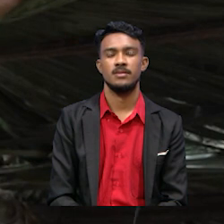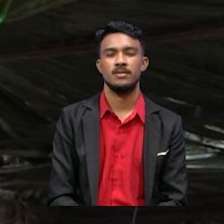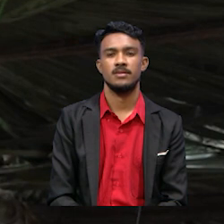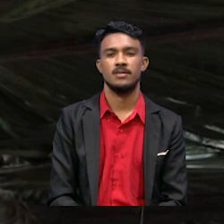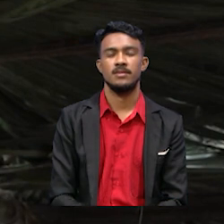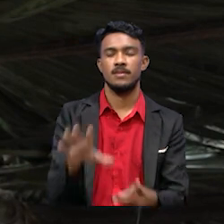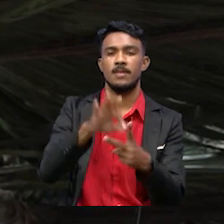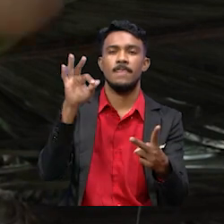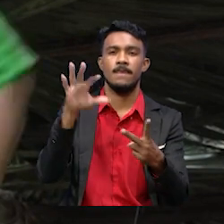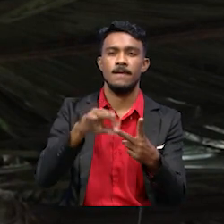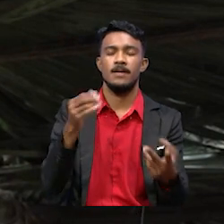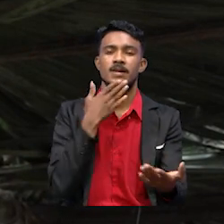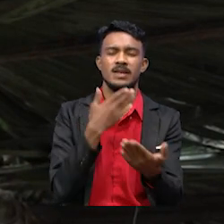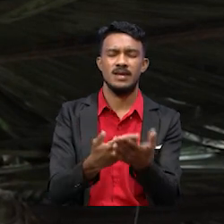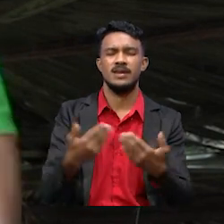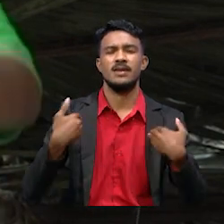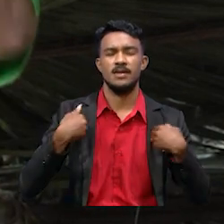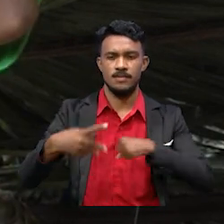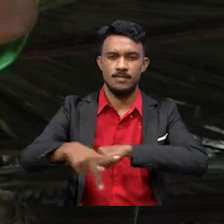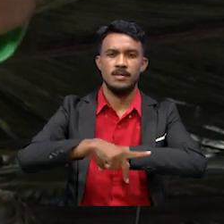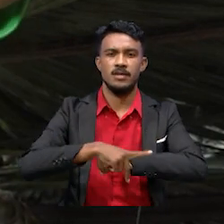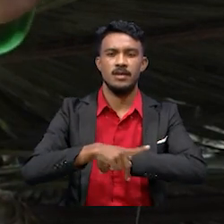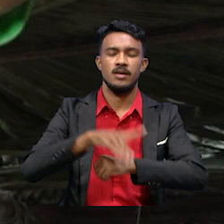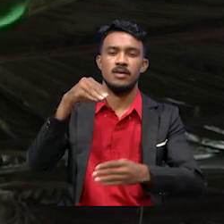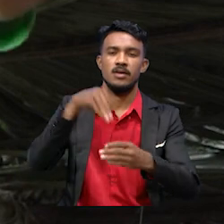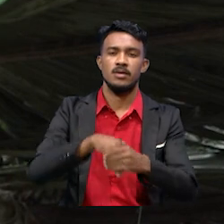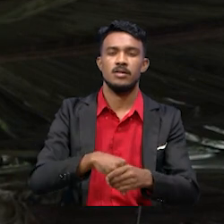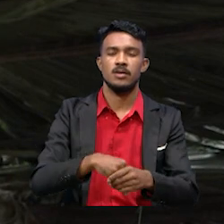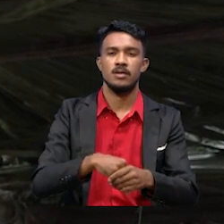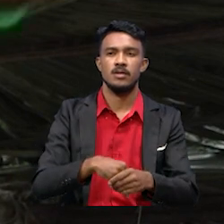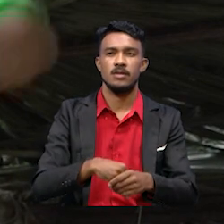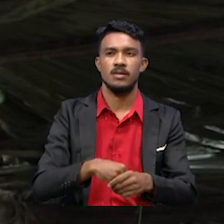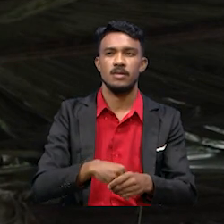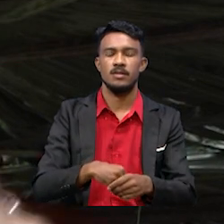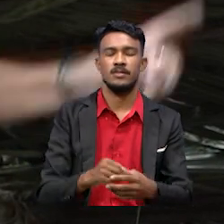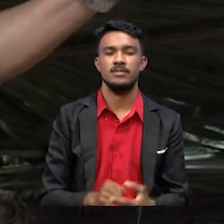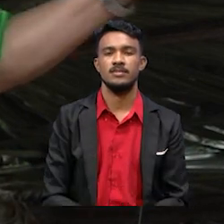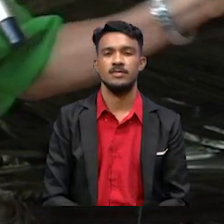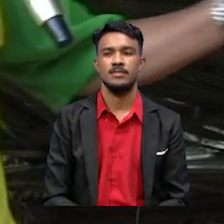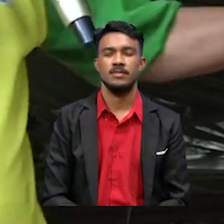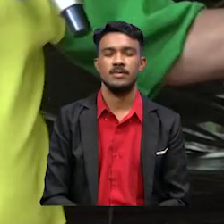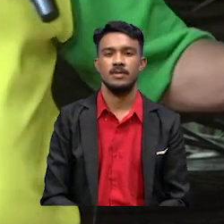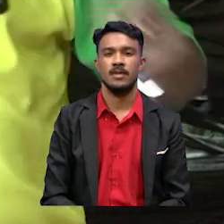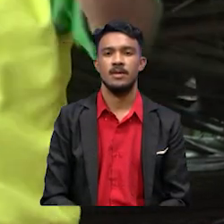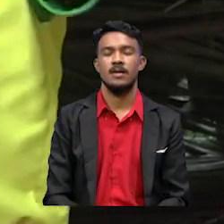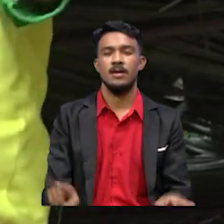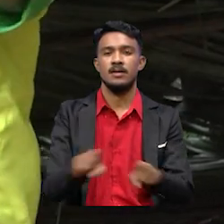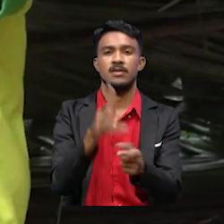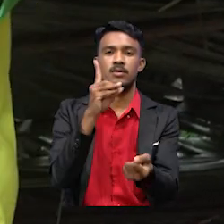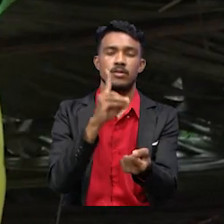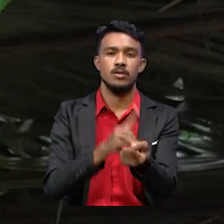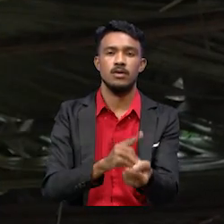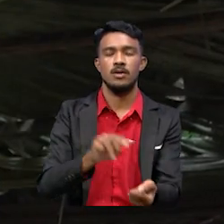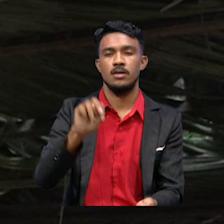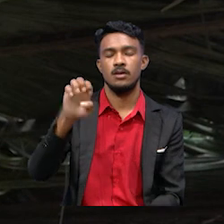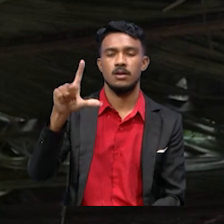Hilin ya kuat biak lihat partidu lara. Hilin ya kuat biak lihat partidu lara. Waktu itu orang Kristo, Nuri Said